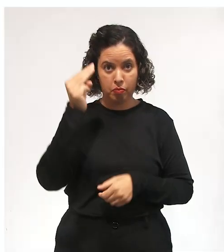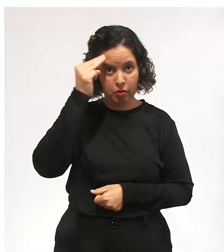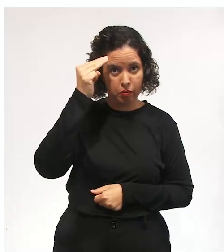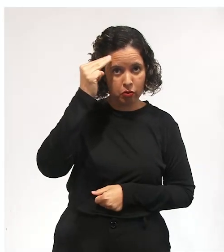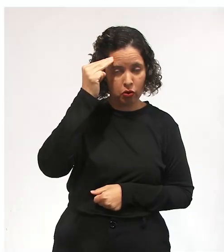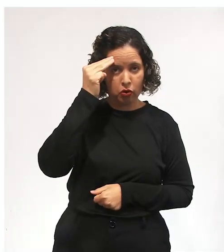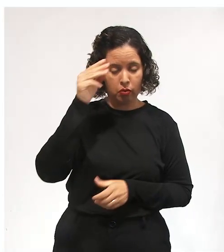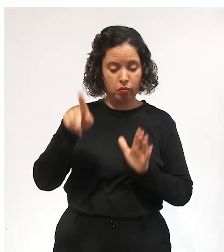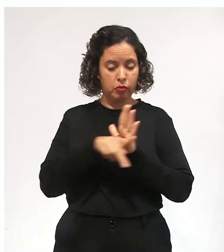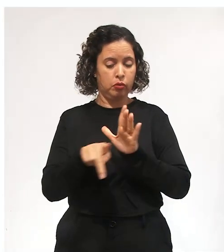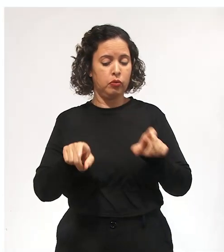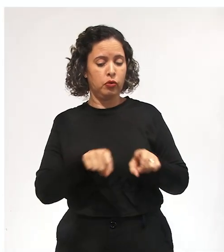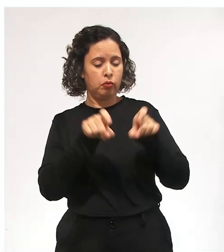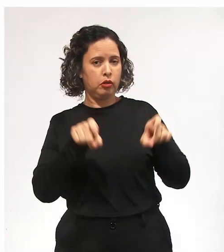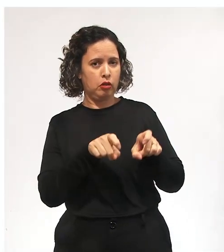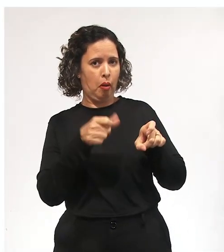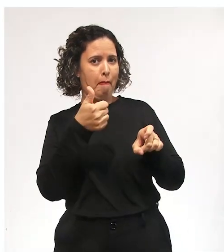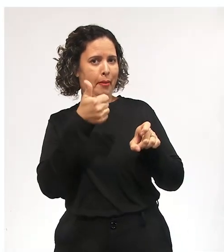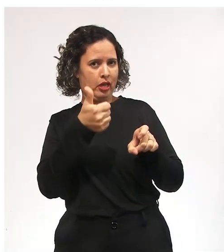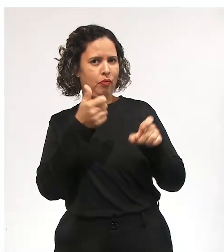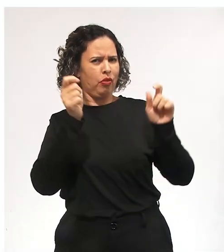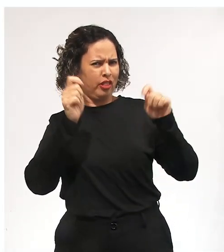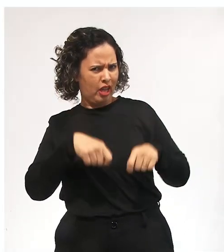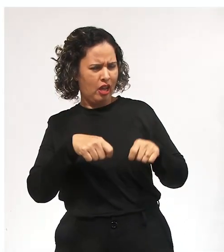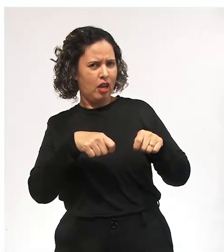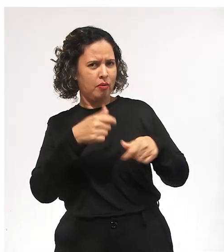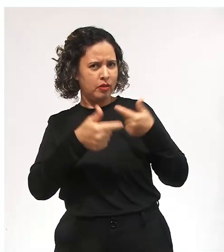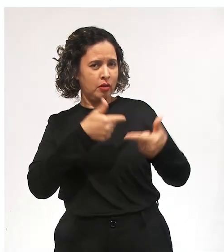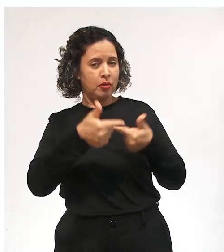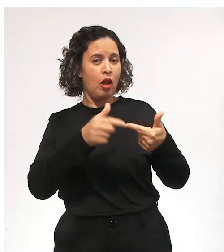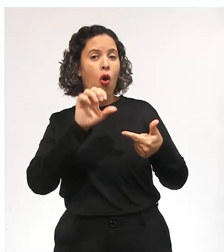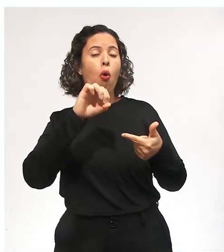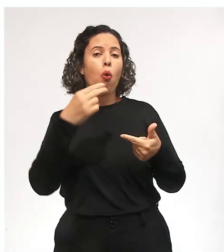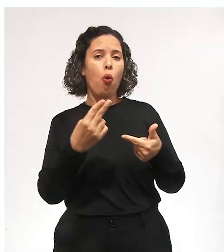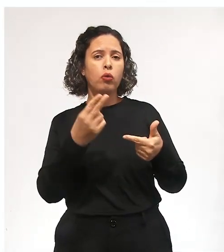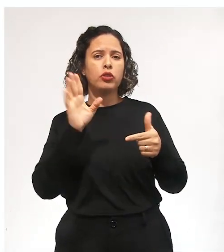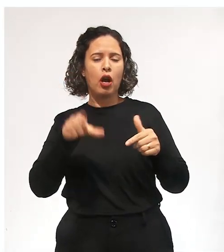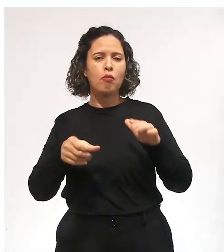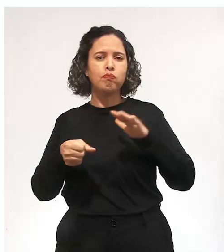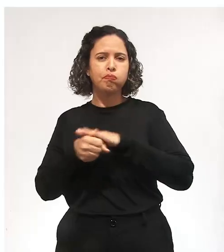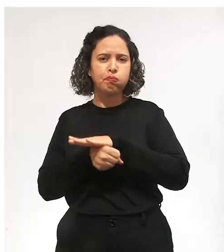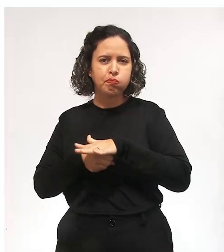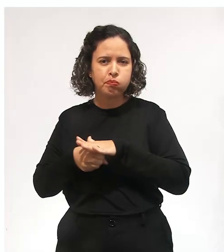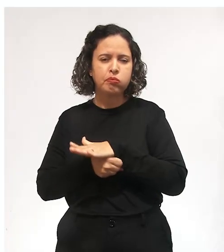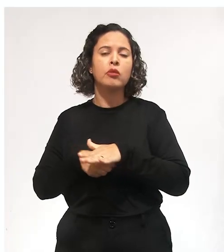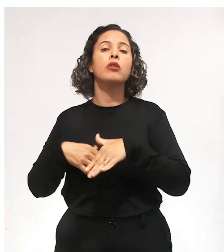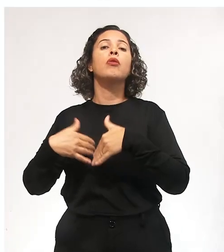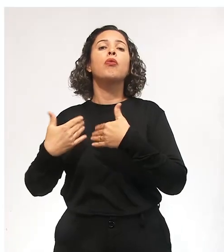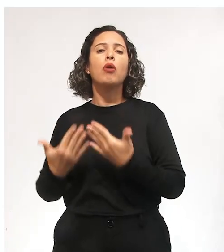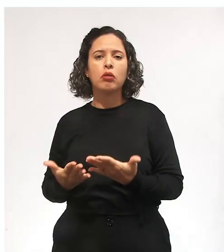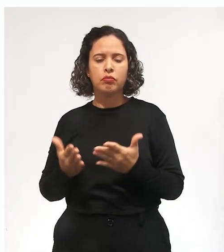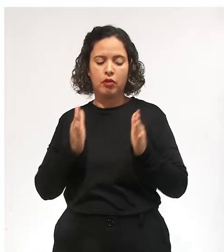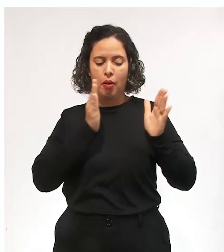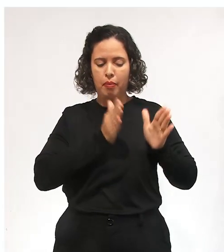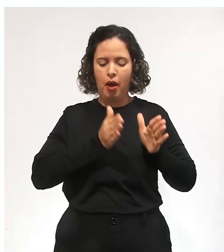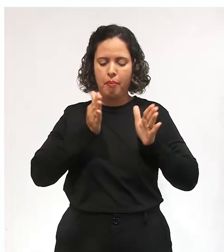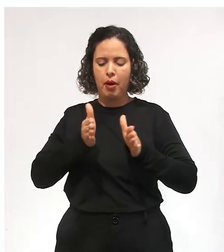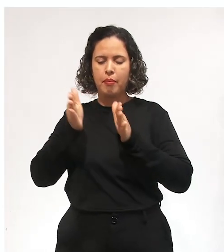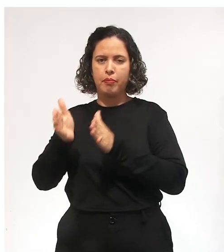do computador está livre para trabalhar ou se ela está ocupada e fazer essa organização dos processos para que eles sejam